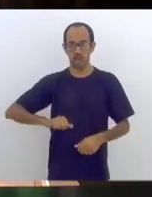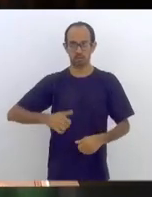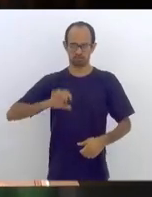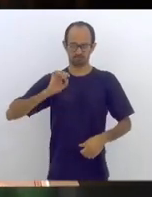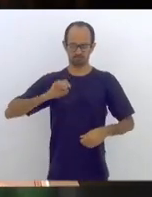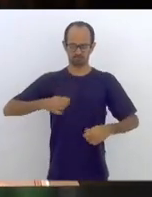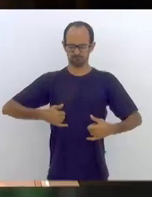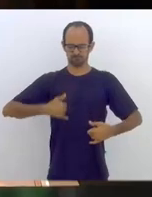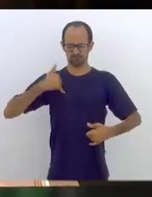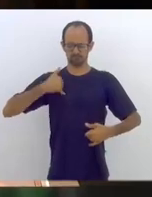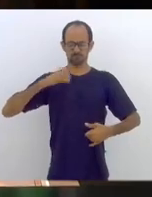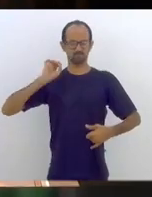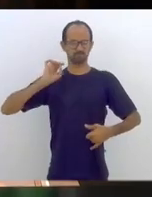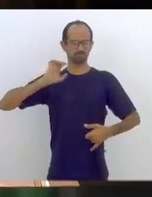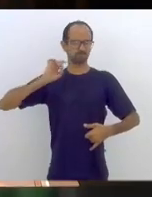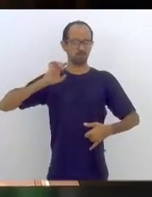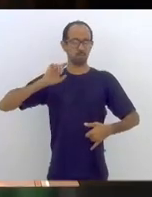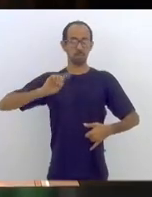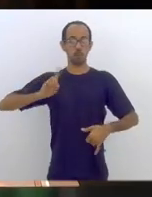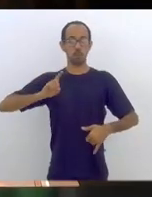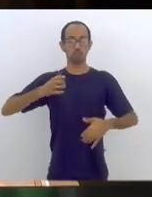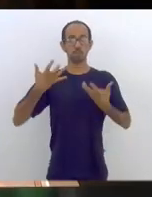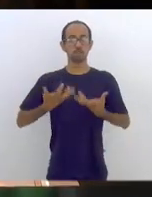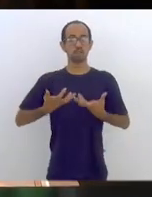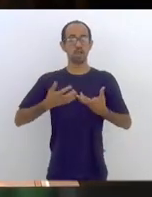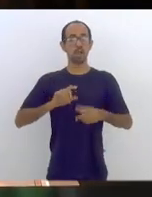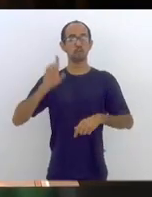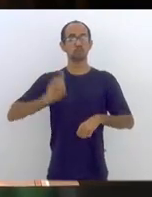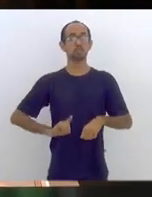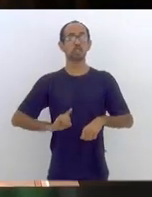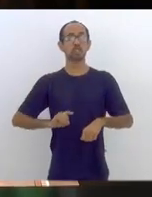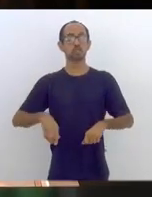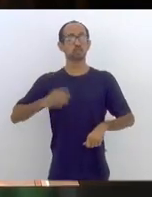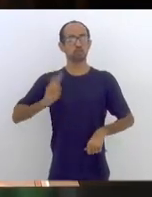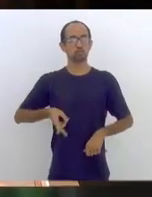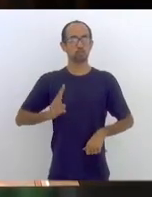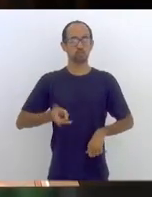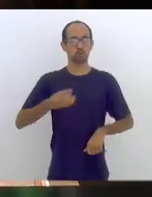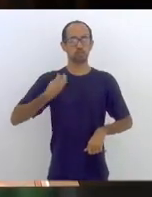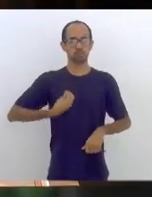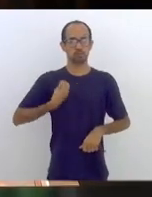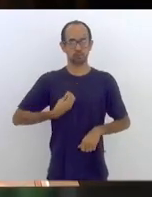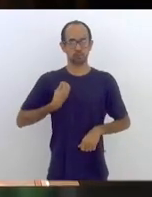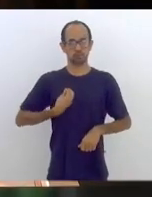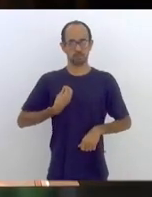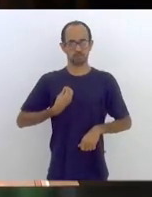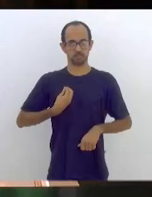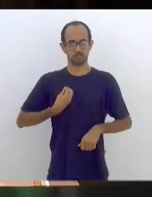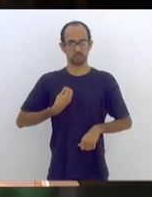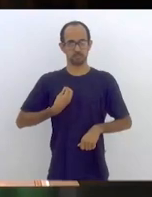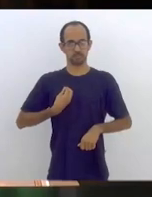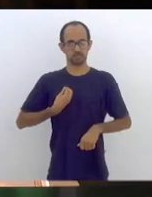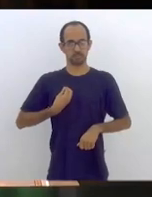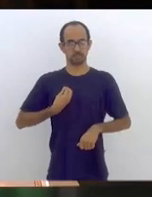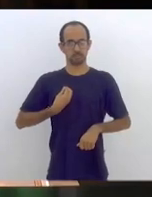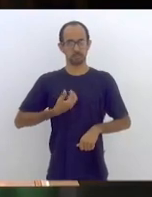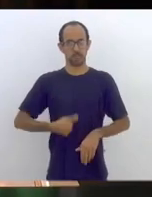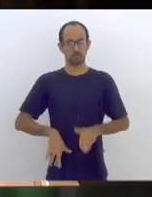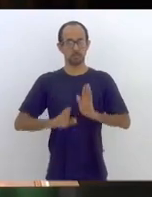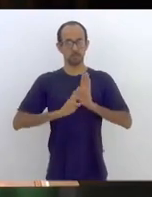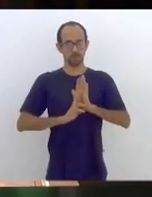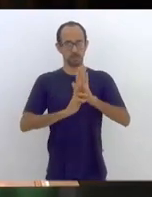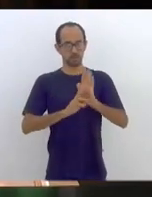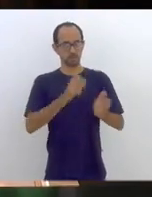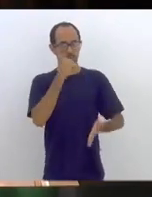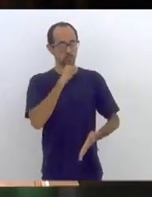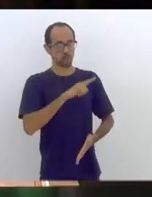direito de sobreviver. A gente não está aqui de mimimi. E hoje representar essa mulher que